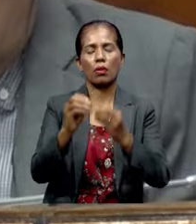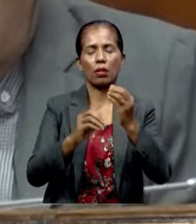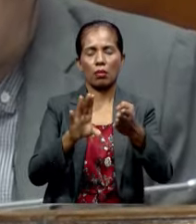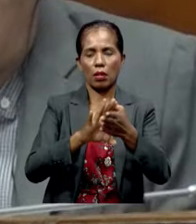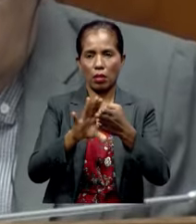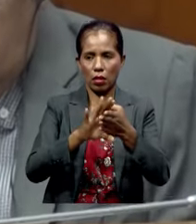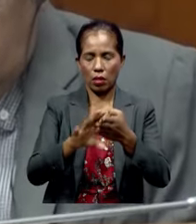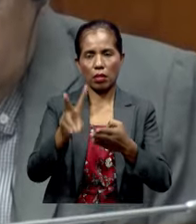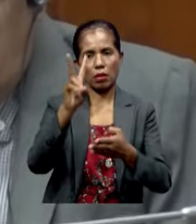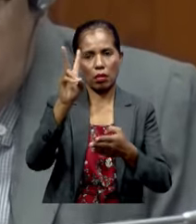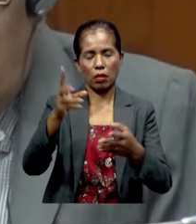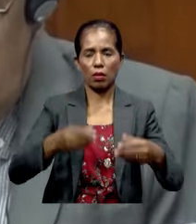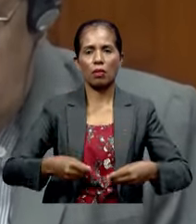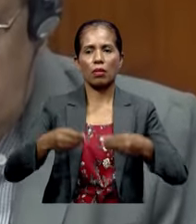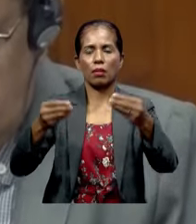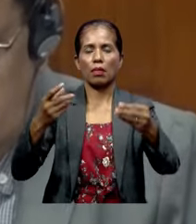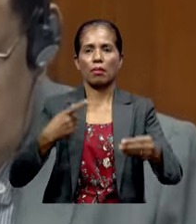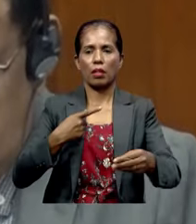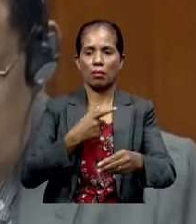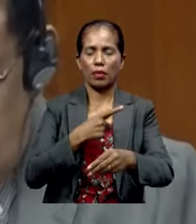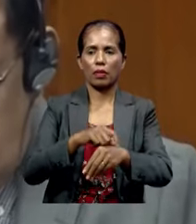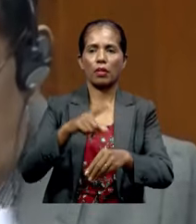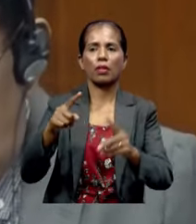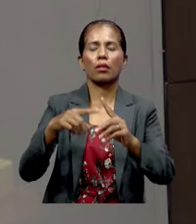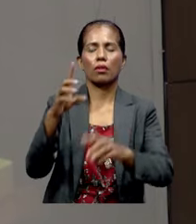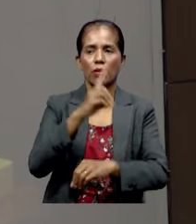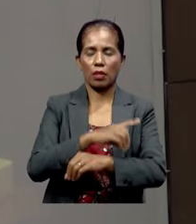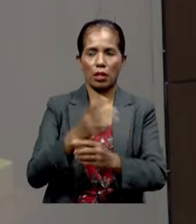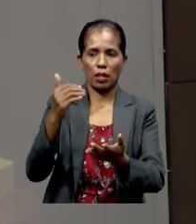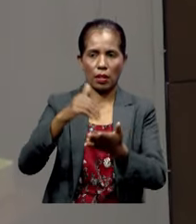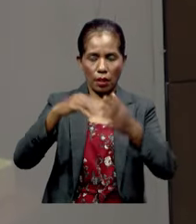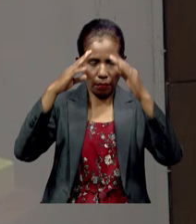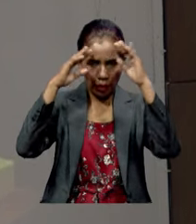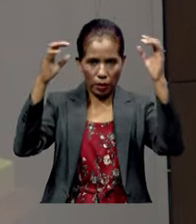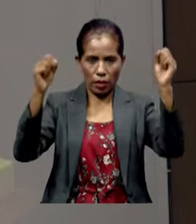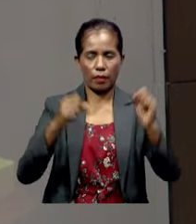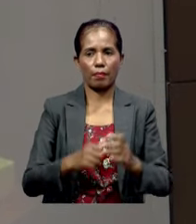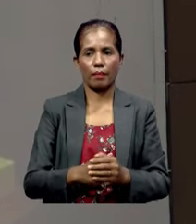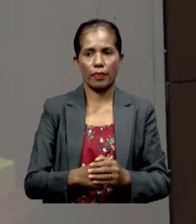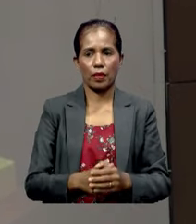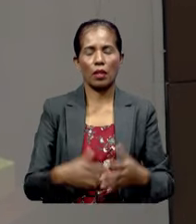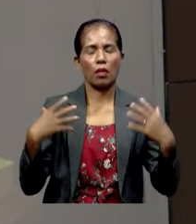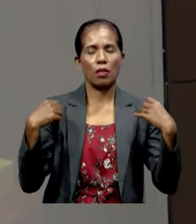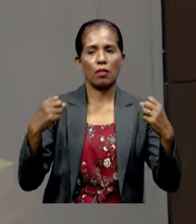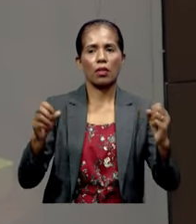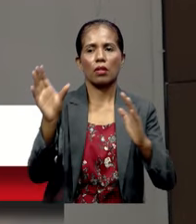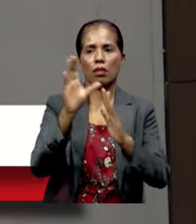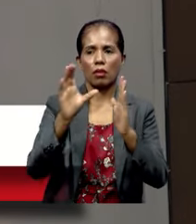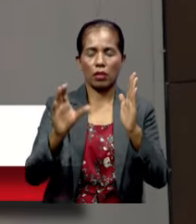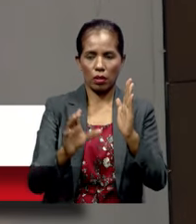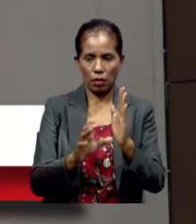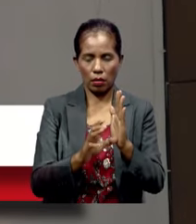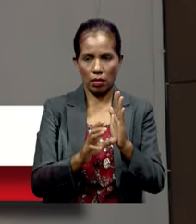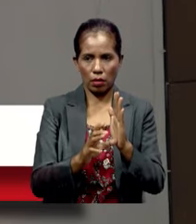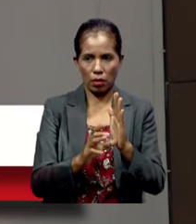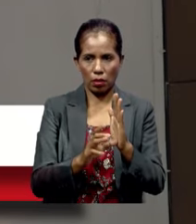petisaun rua nebe entrega ba parlamento. E hoje da lei da tan, senhora presidente, o força a constituição,